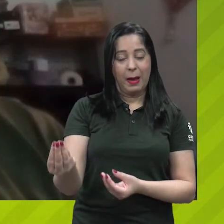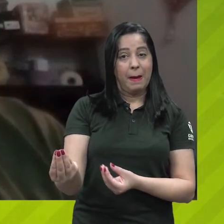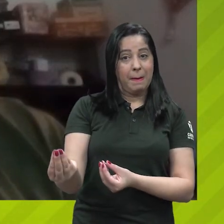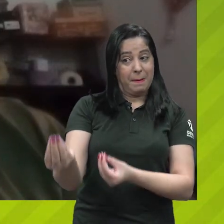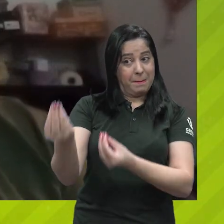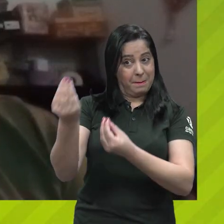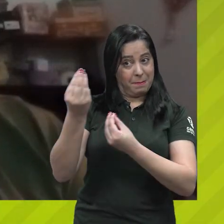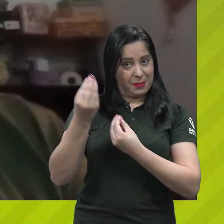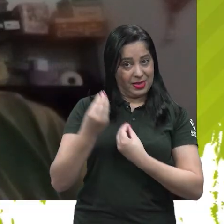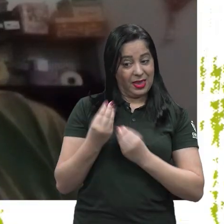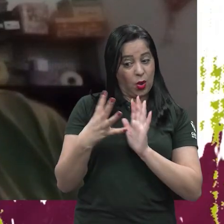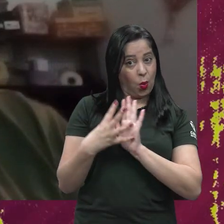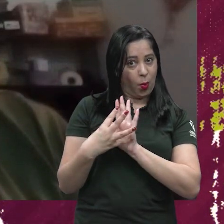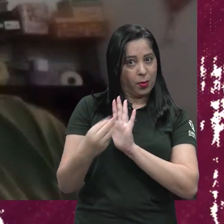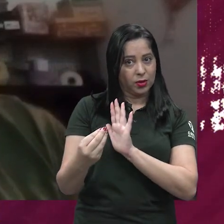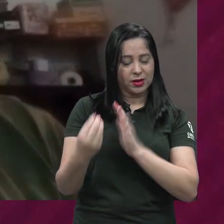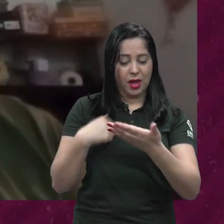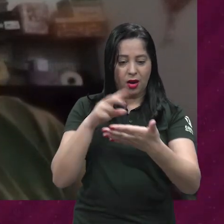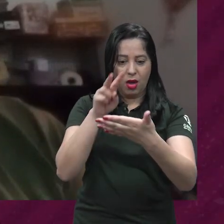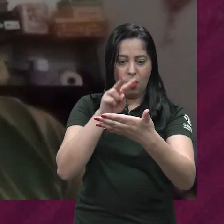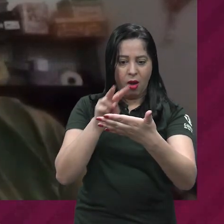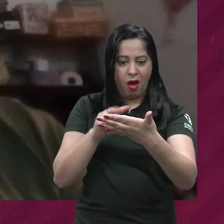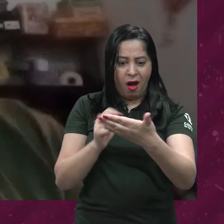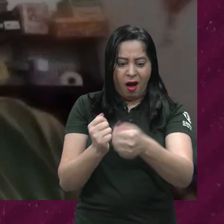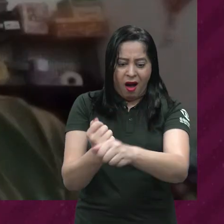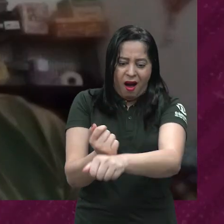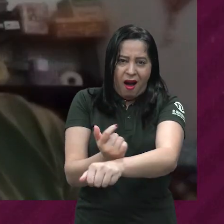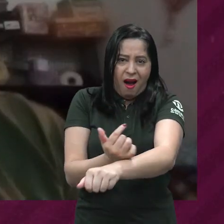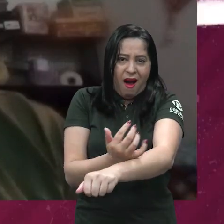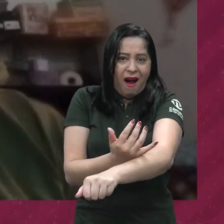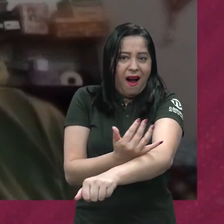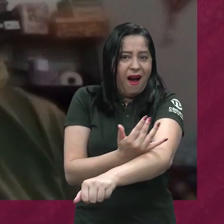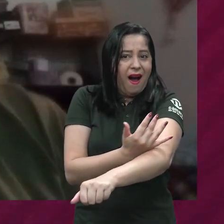primeiro exemplar para mim, eu fiquei muito emocionada.